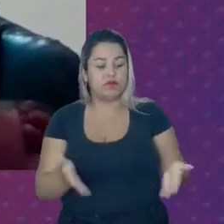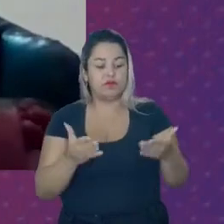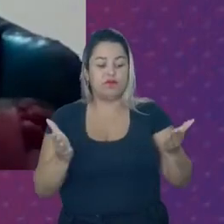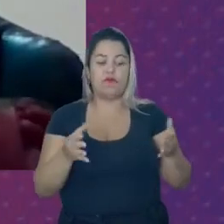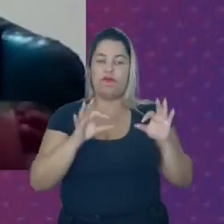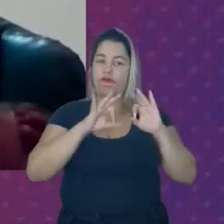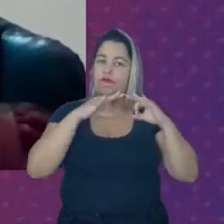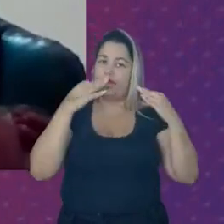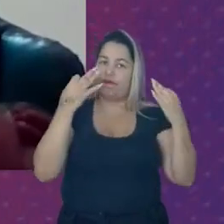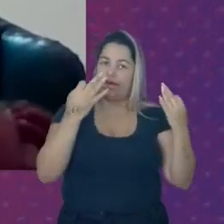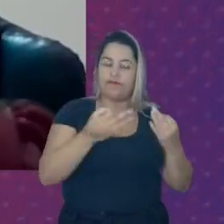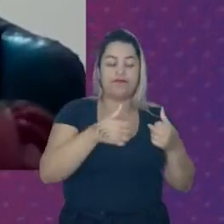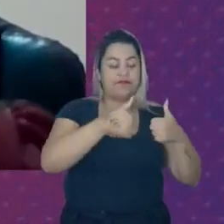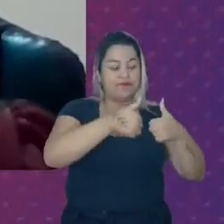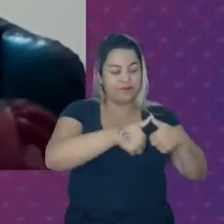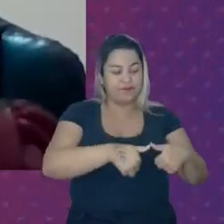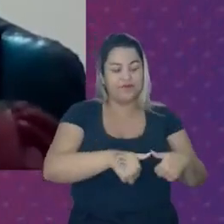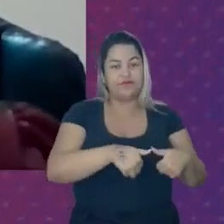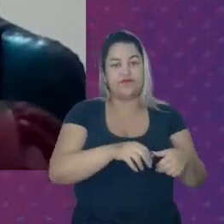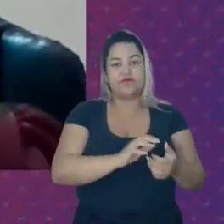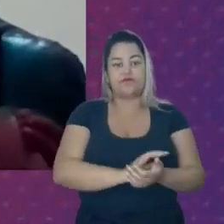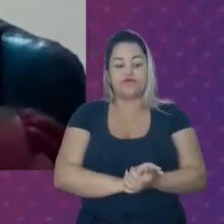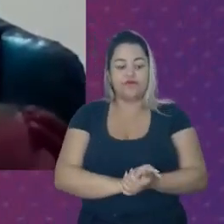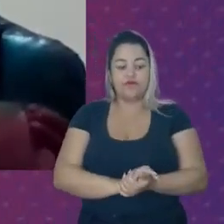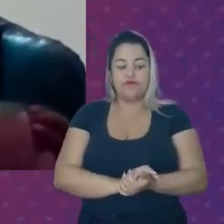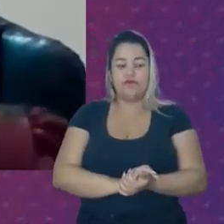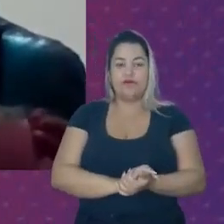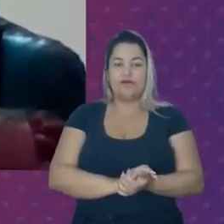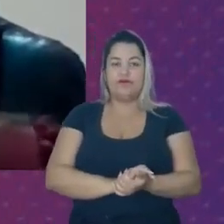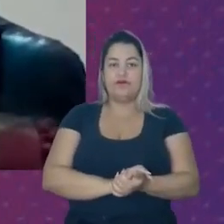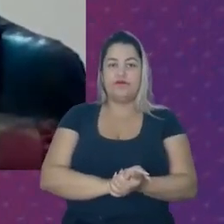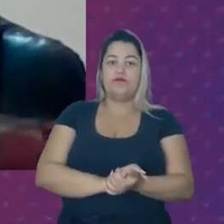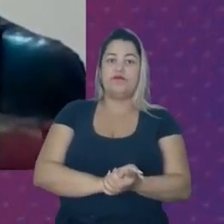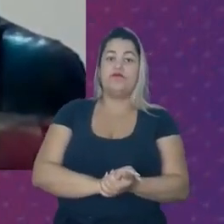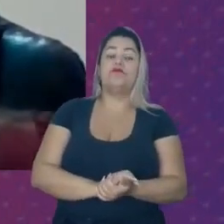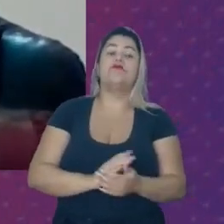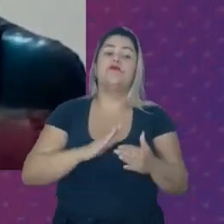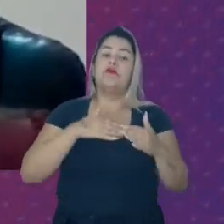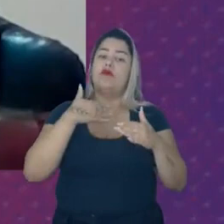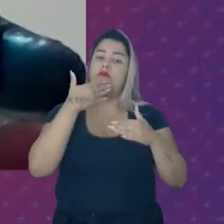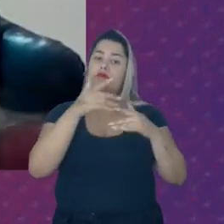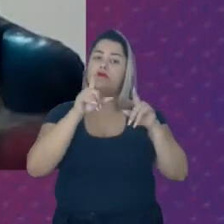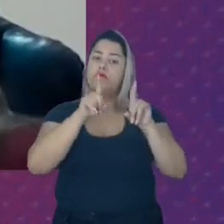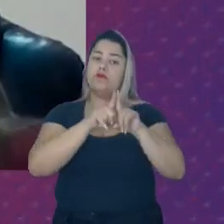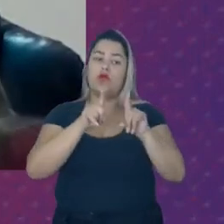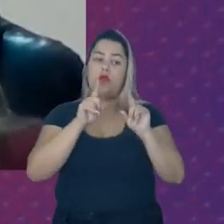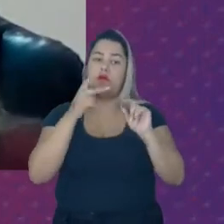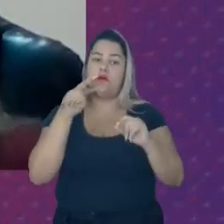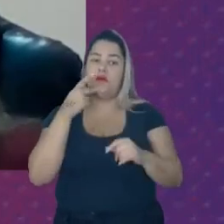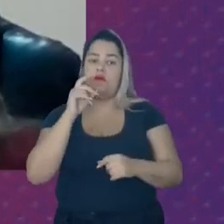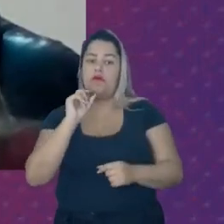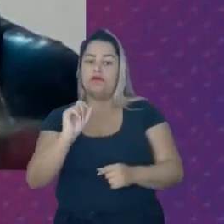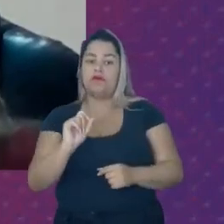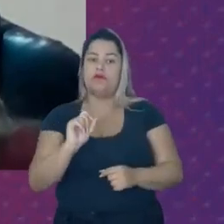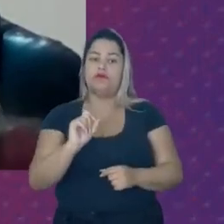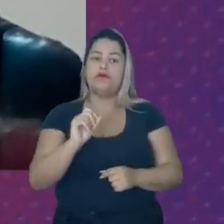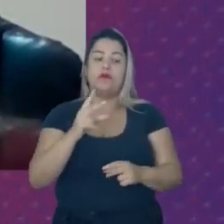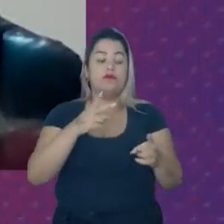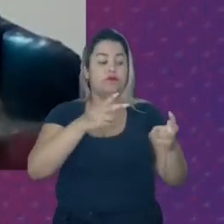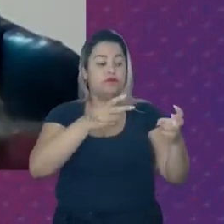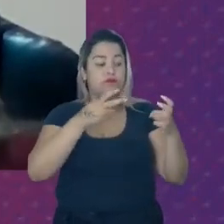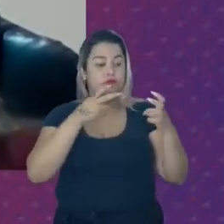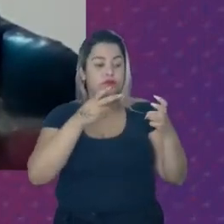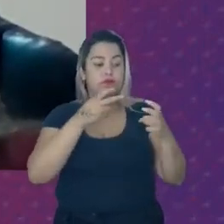famílias a estarem, a ir além, para que em um dado momento elas percebam que